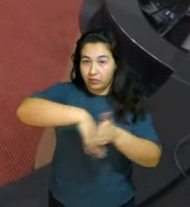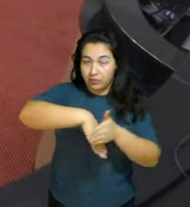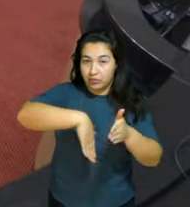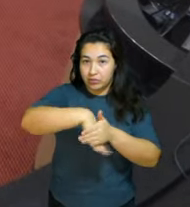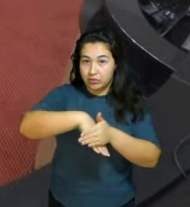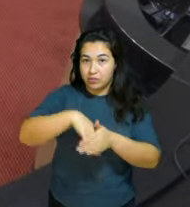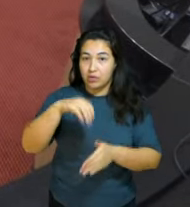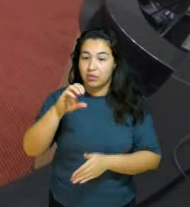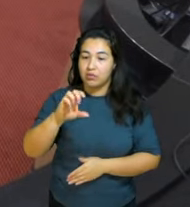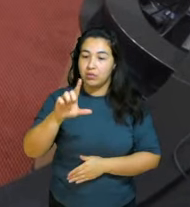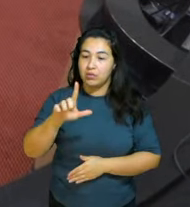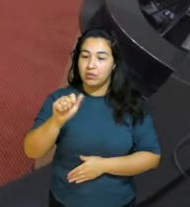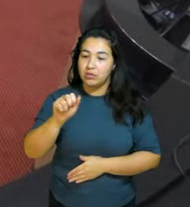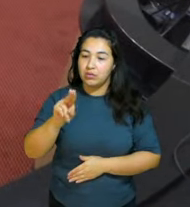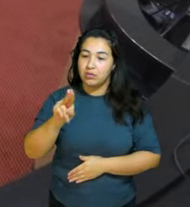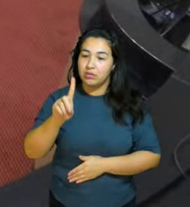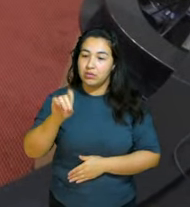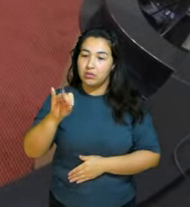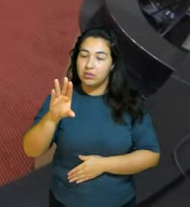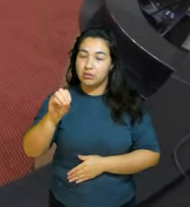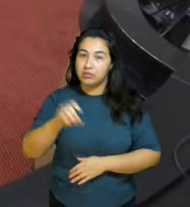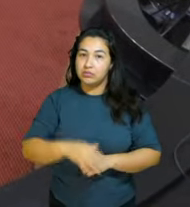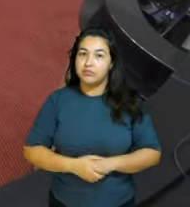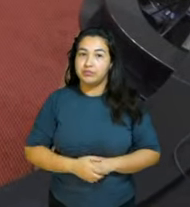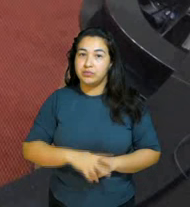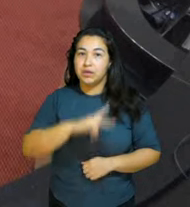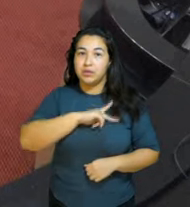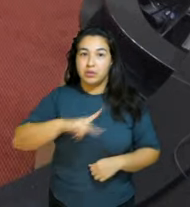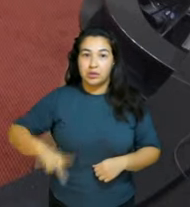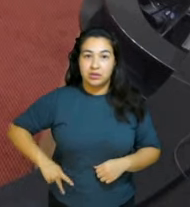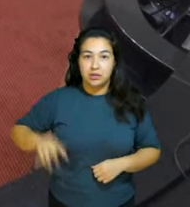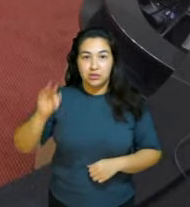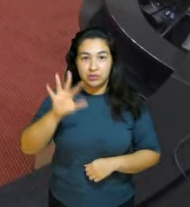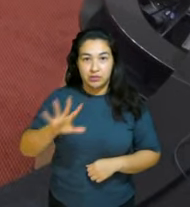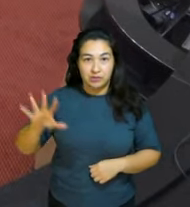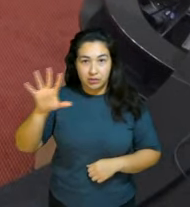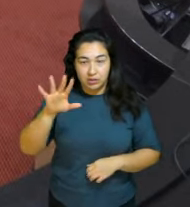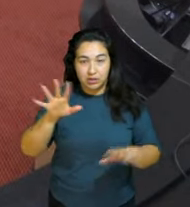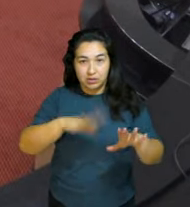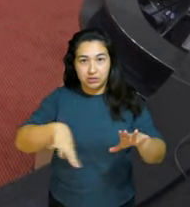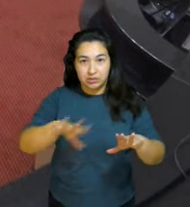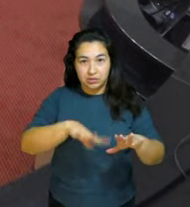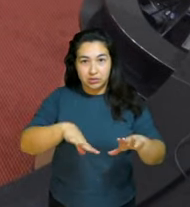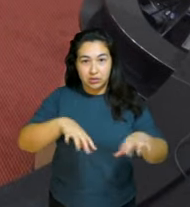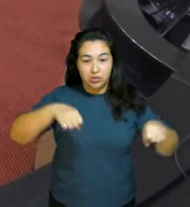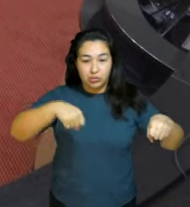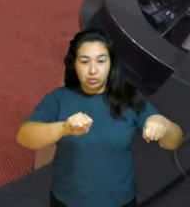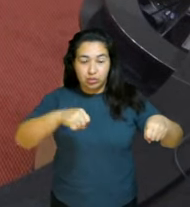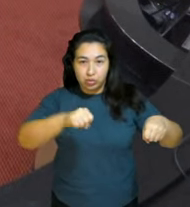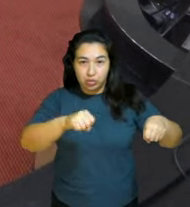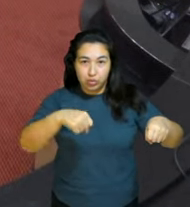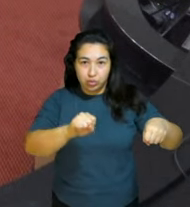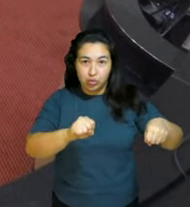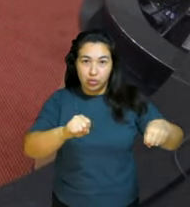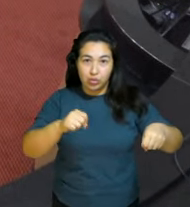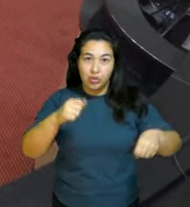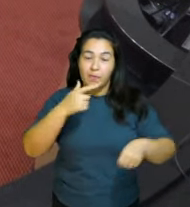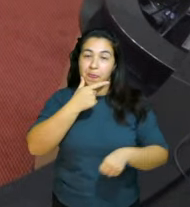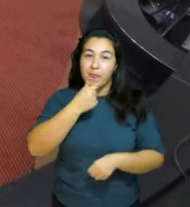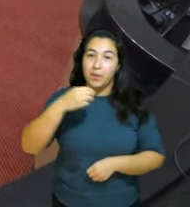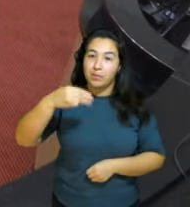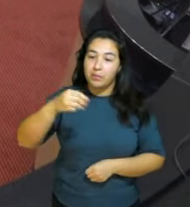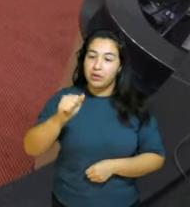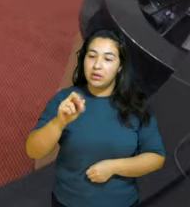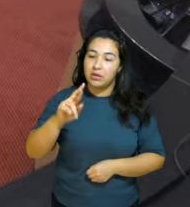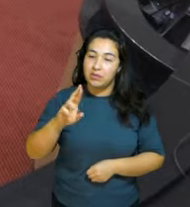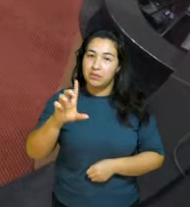Gomes. O senhor presidente da Federação Catarinense de Motociclismo, Mari Sérgio Francisco